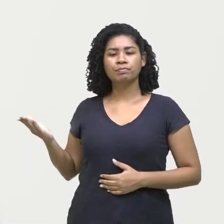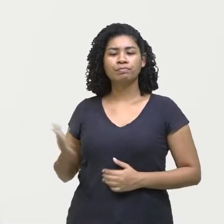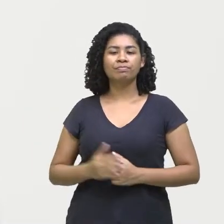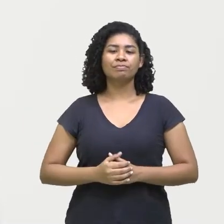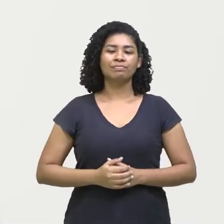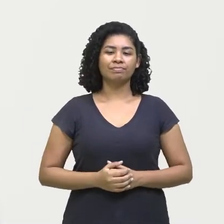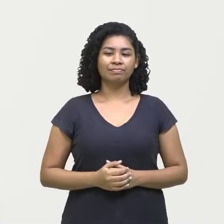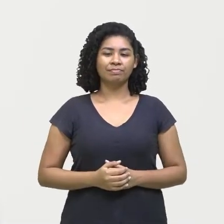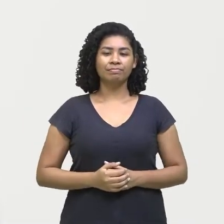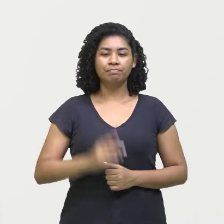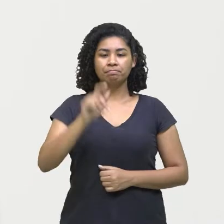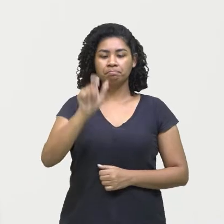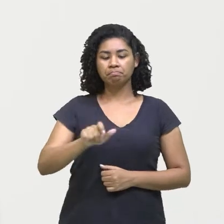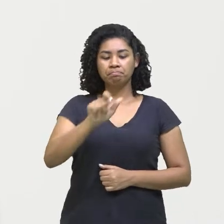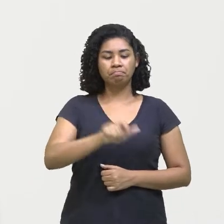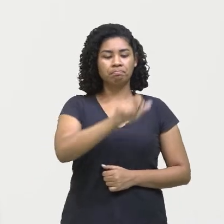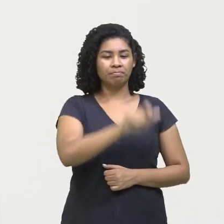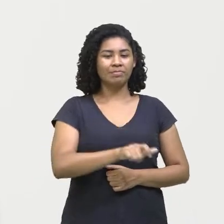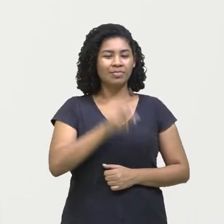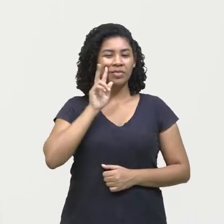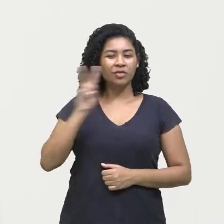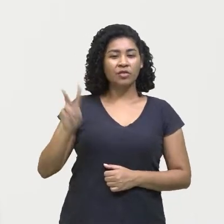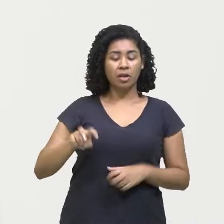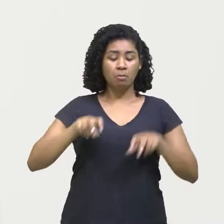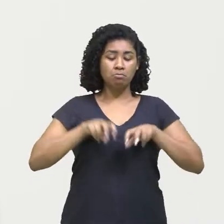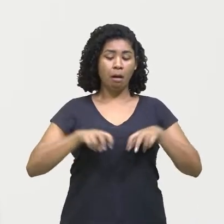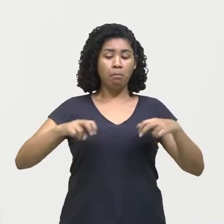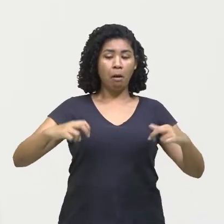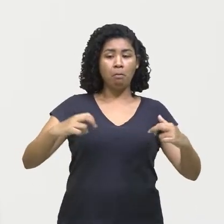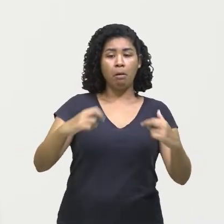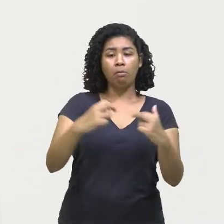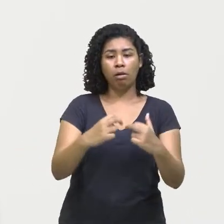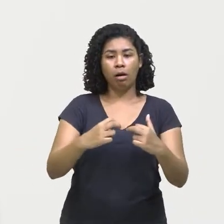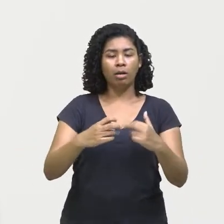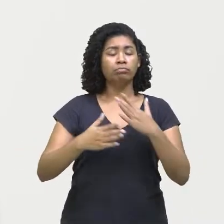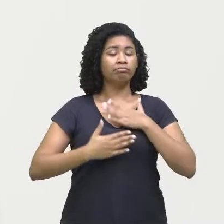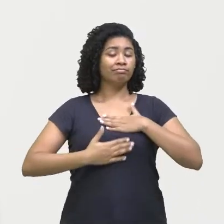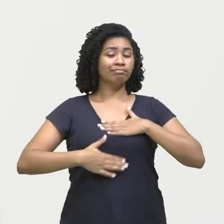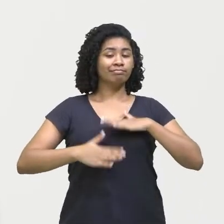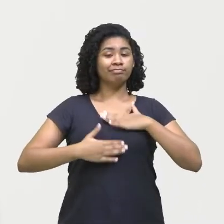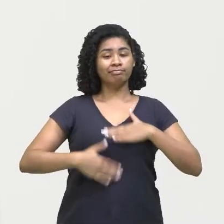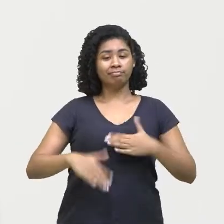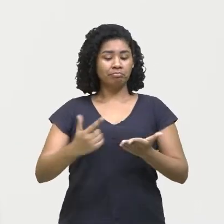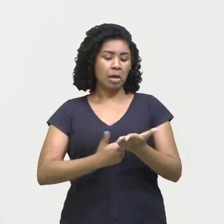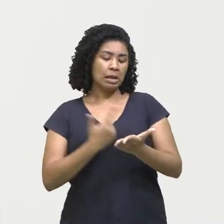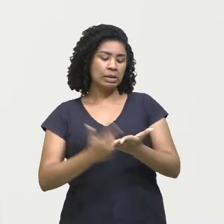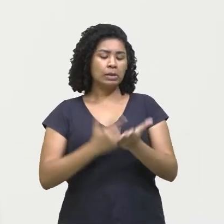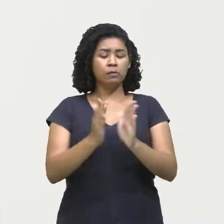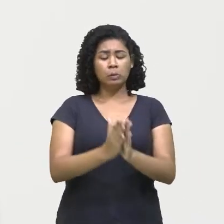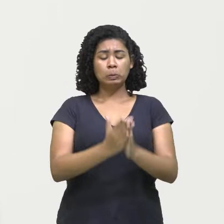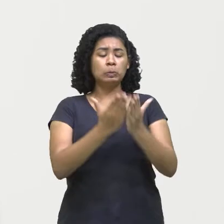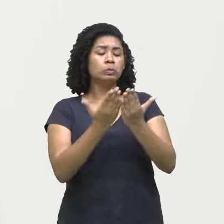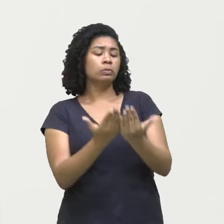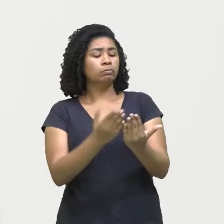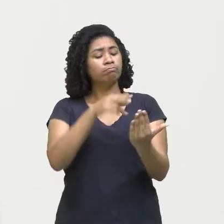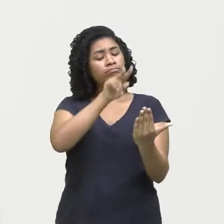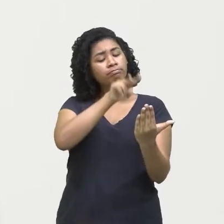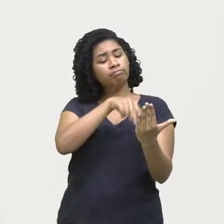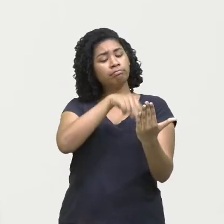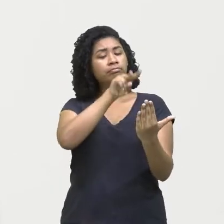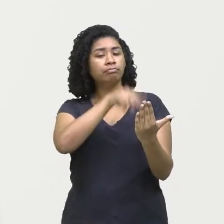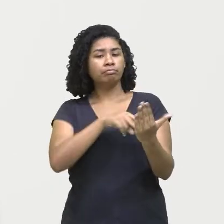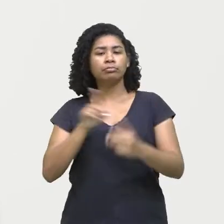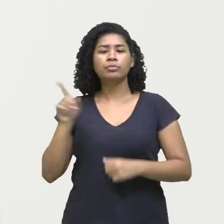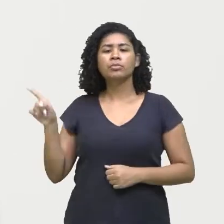nossos personagens, né? Tá todo mundo sentado bonitinho, ok? Lendo livros aqui. Vamos ver qual a habilidade que está